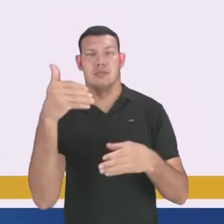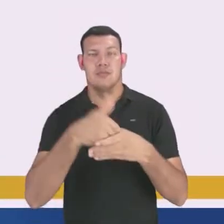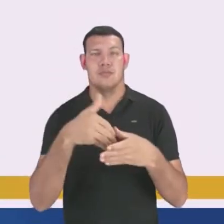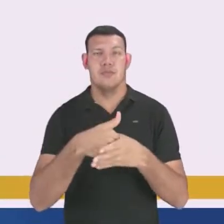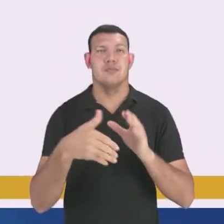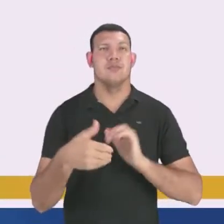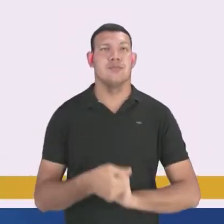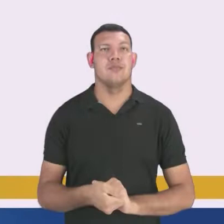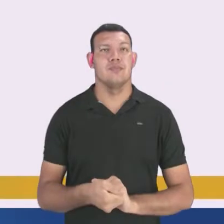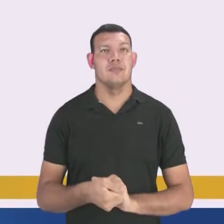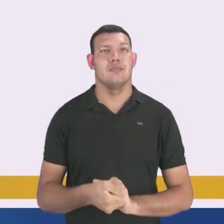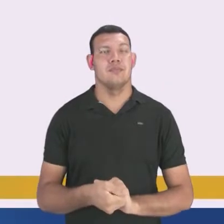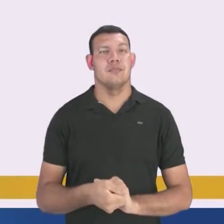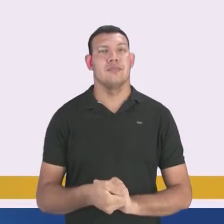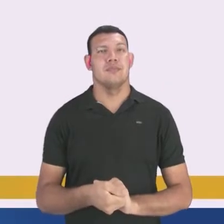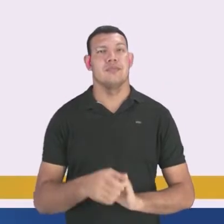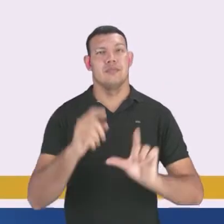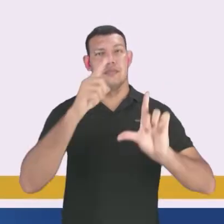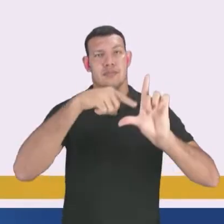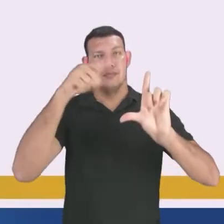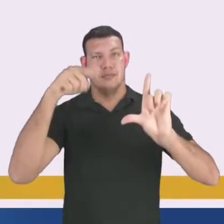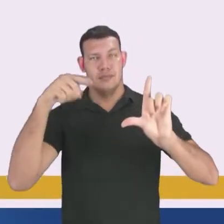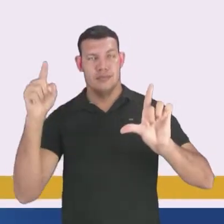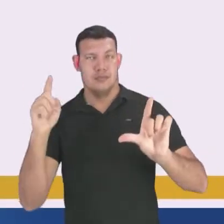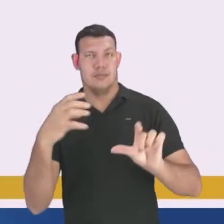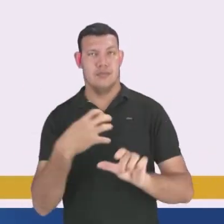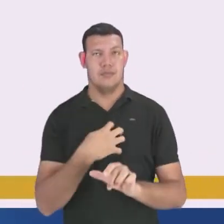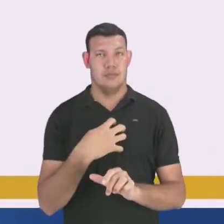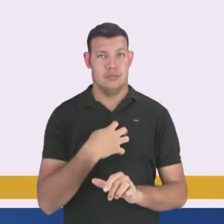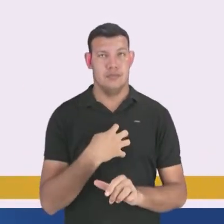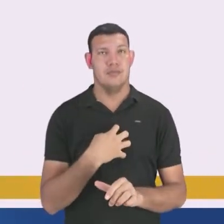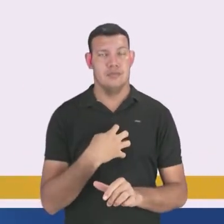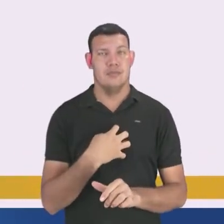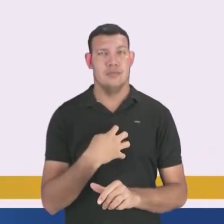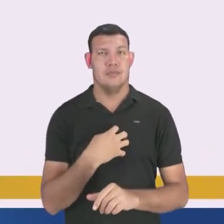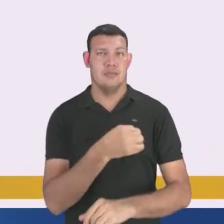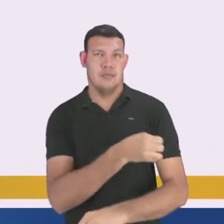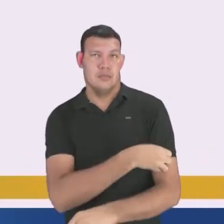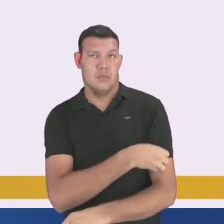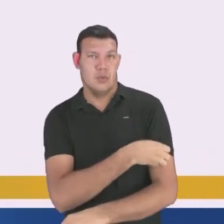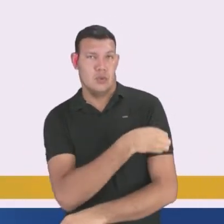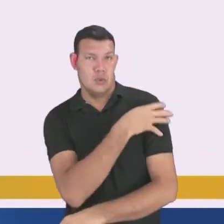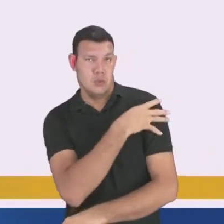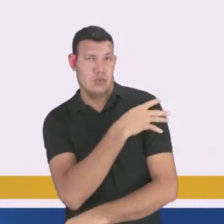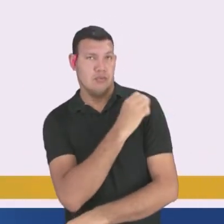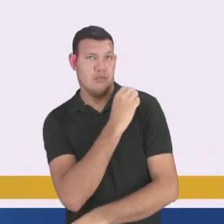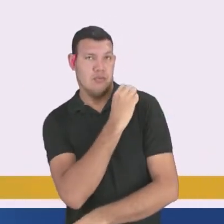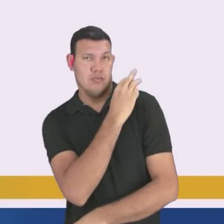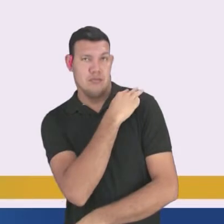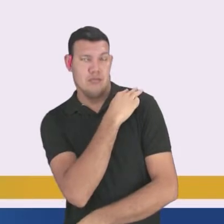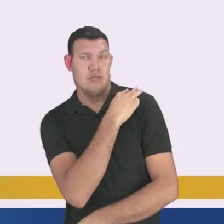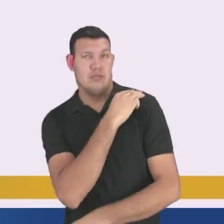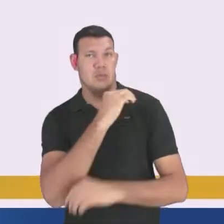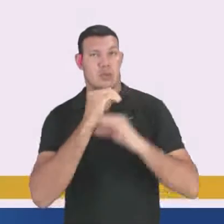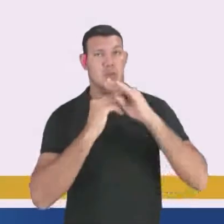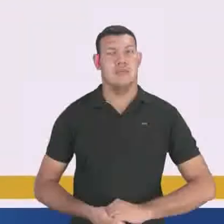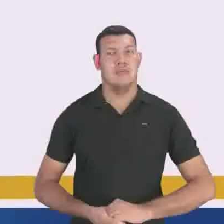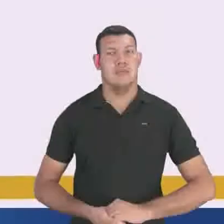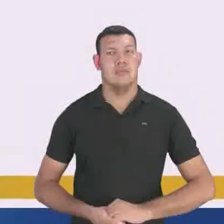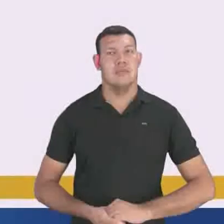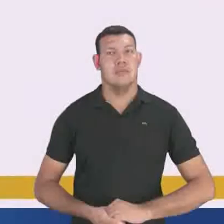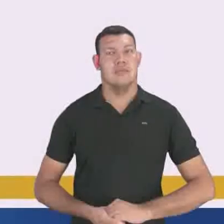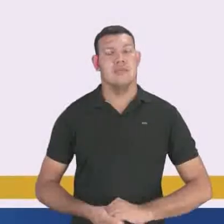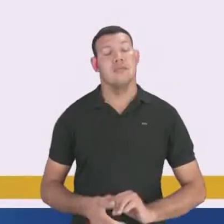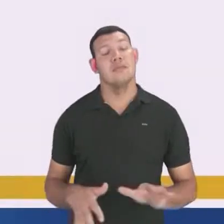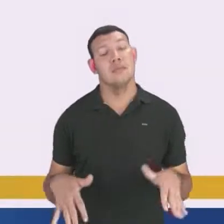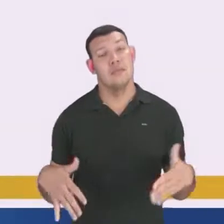Então, nós temos aí o gráfico, sobre as intenções de votos por escolaridade, Esse gráfico aí é um gráfico em colunas,